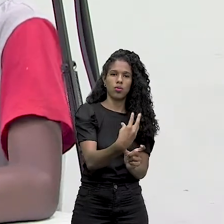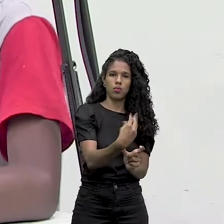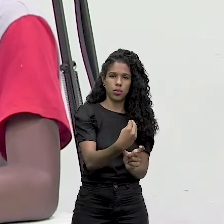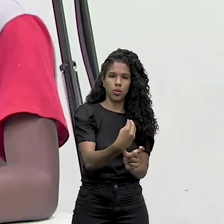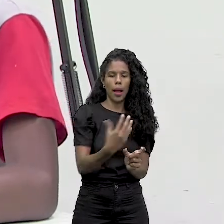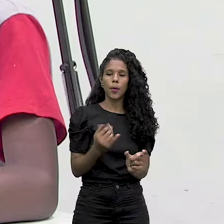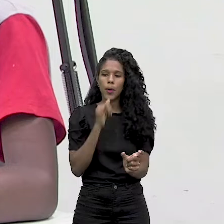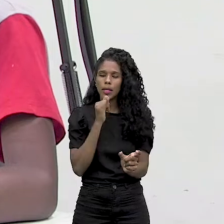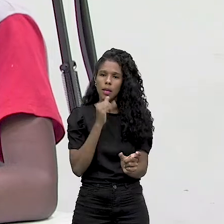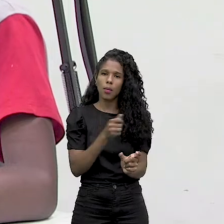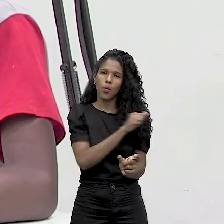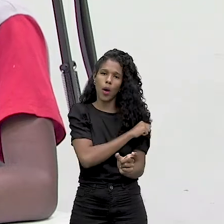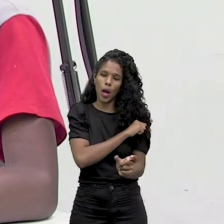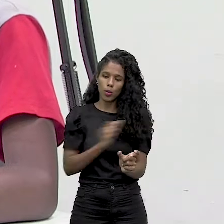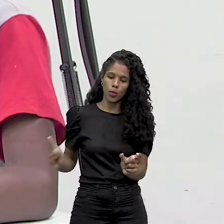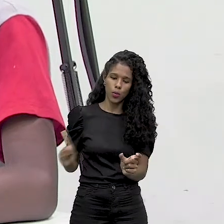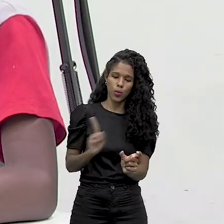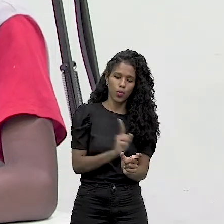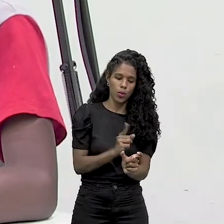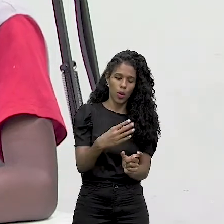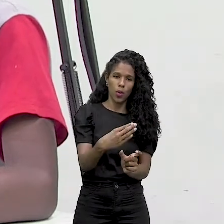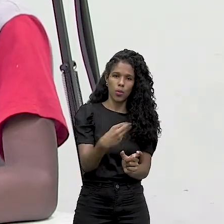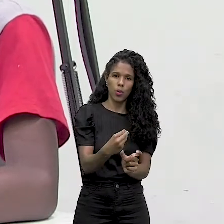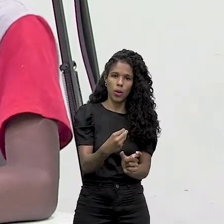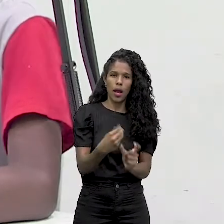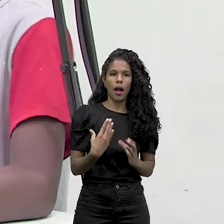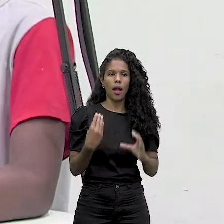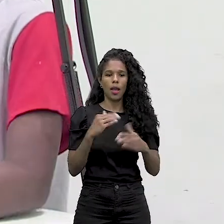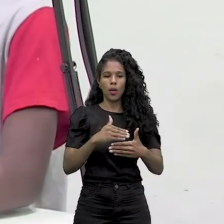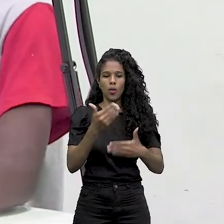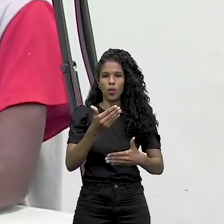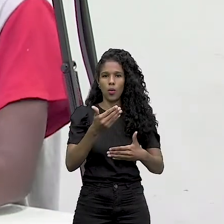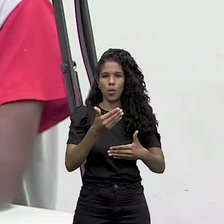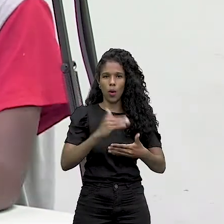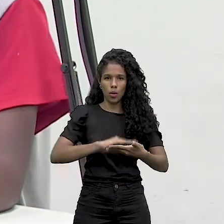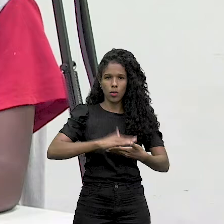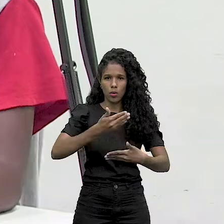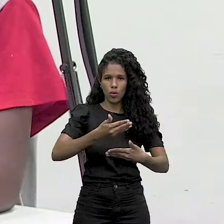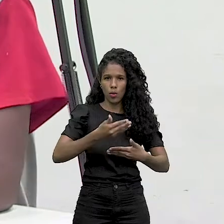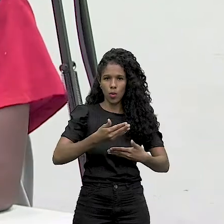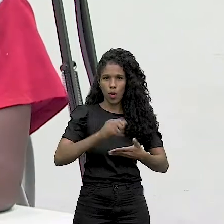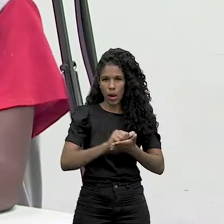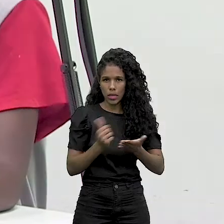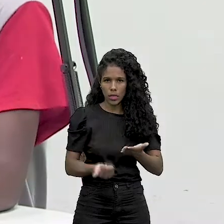presente. Ó, que bom, Facilitou bastante, exatamente, né? Nossa, que maravilha. Muito. É fundamental, né? Porque